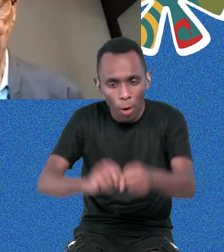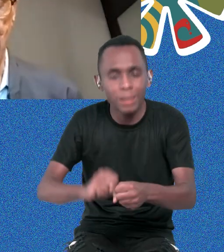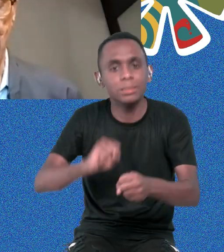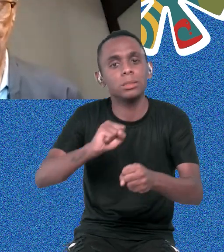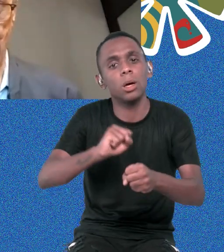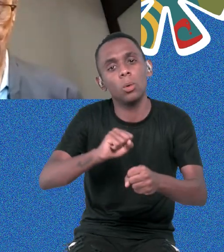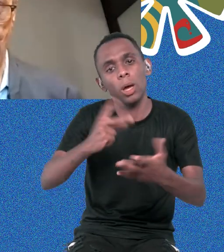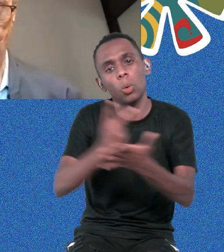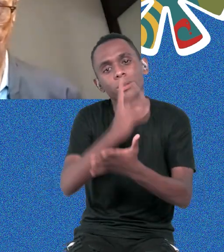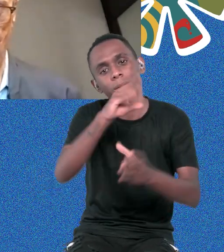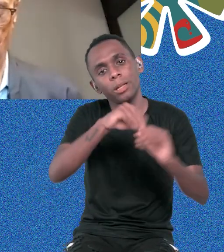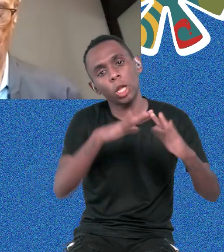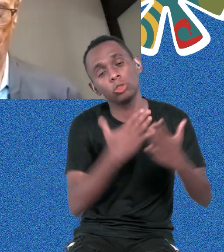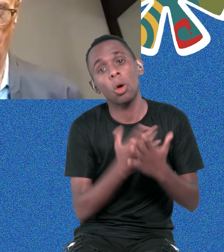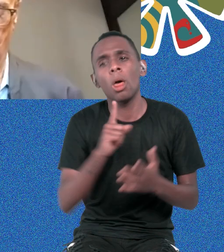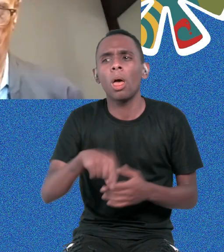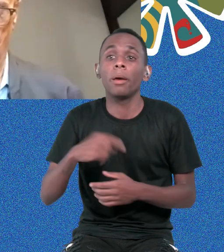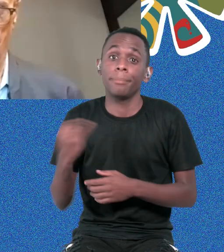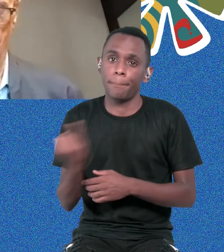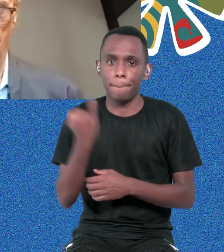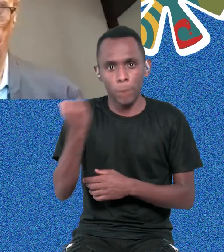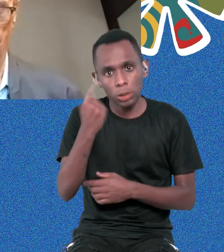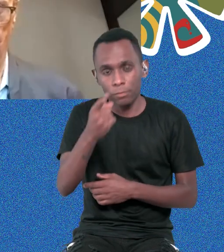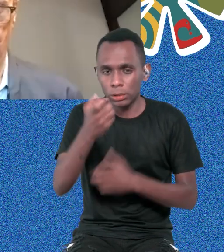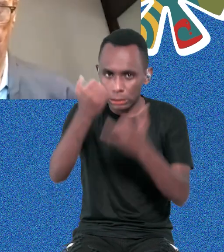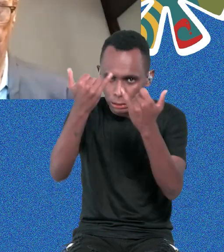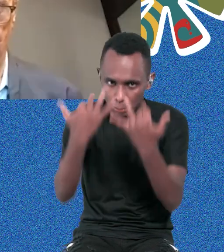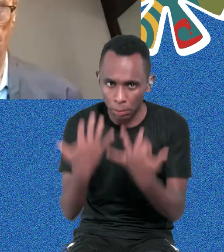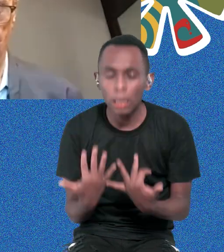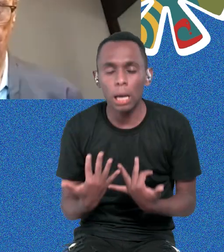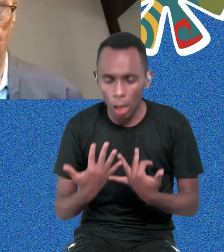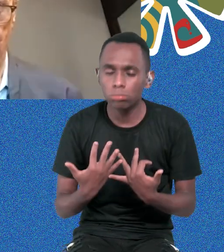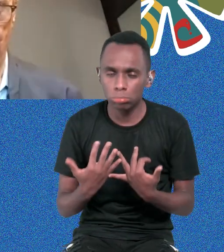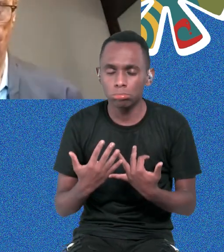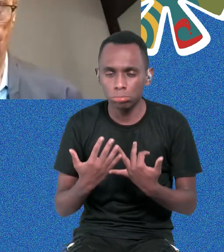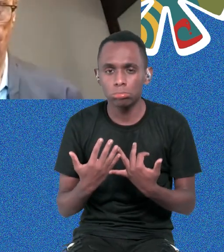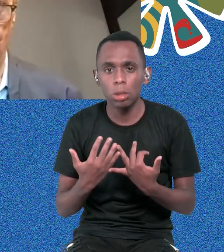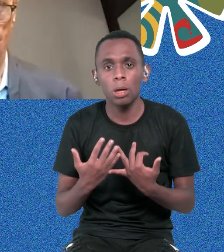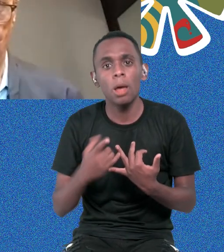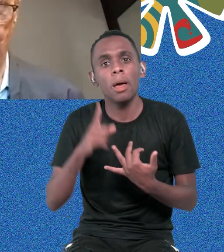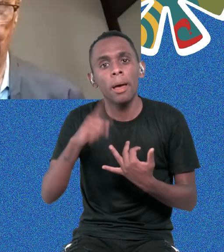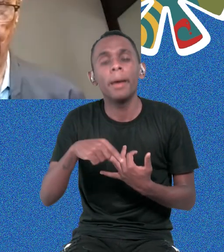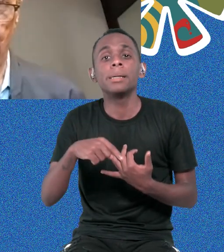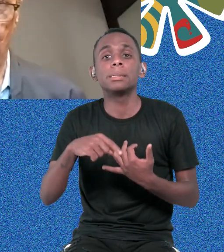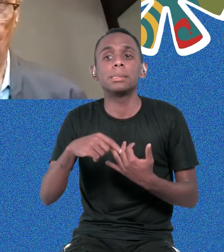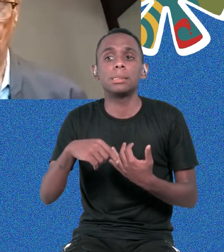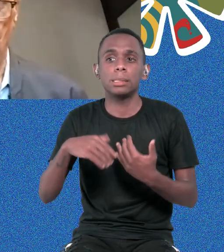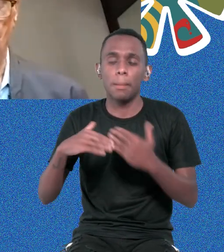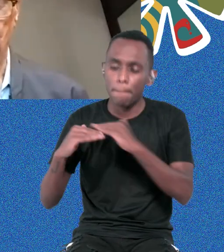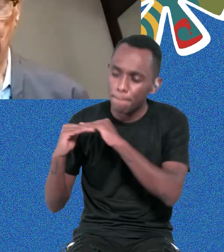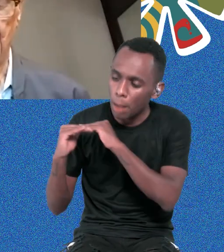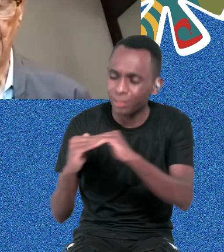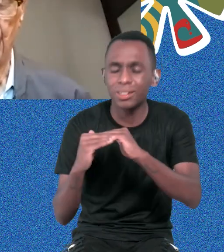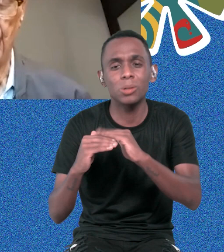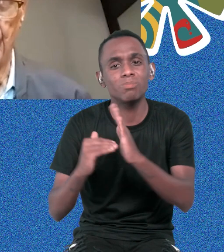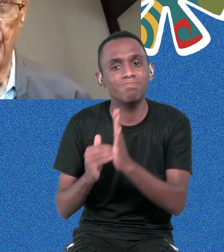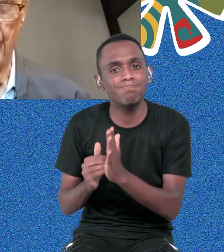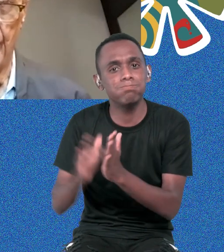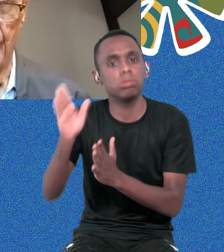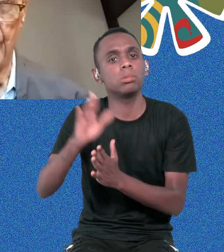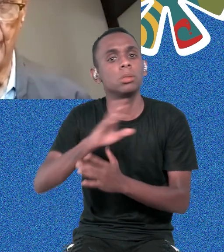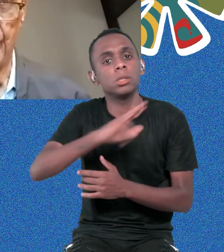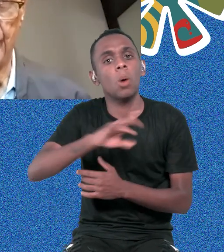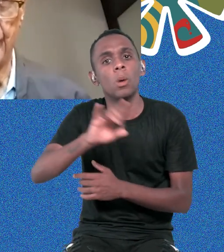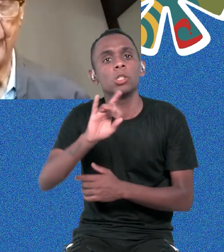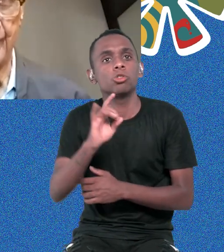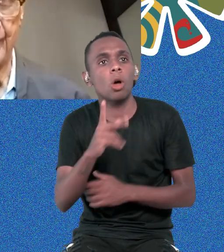né, de dentro da escola. E eu acho importante você pontuar que essa lógica ela é excludente